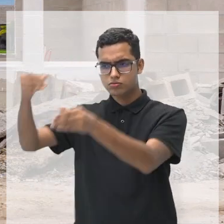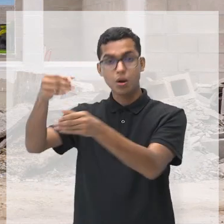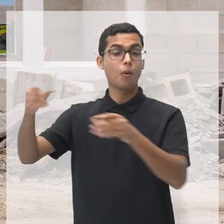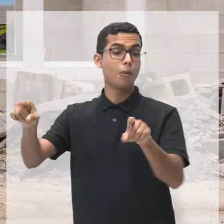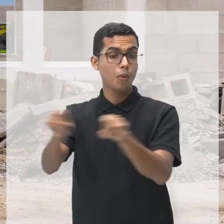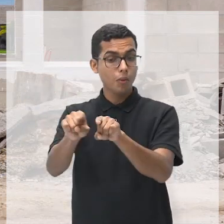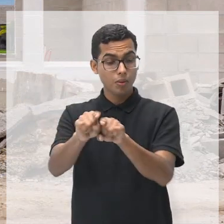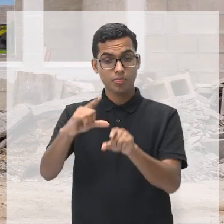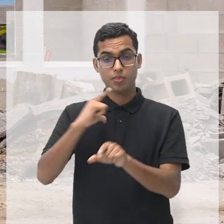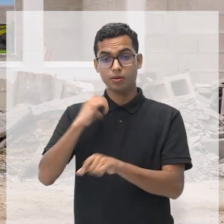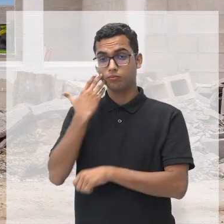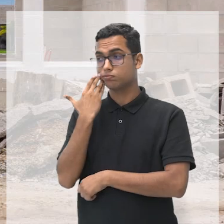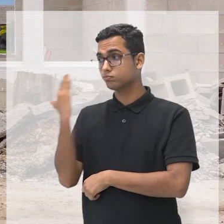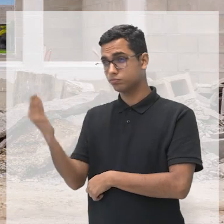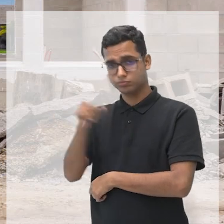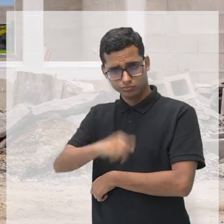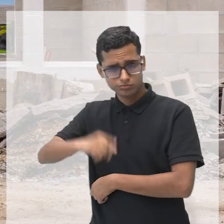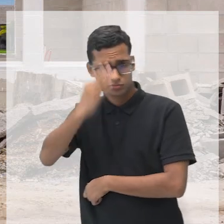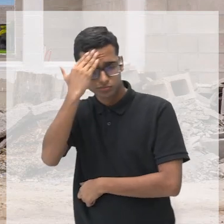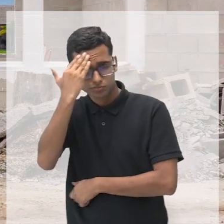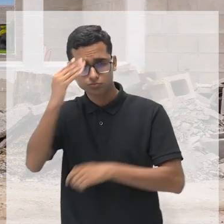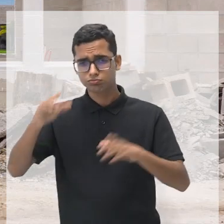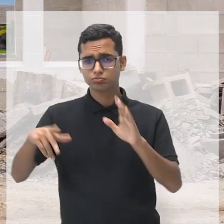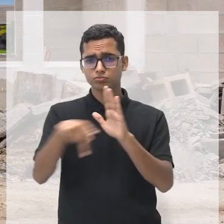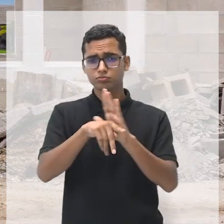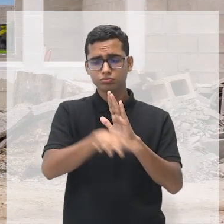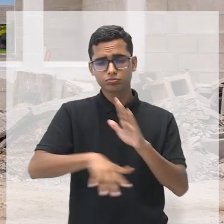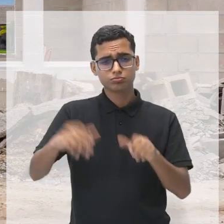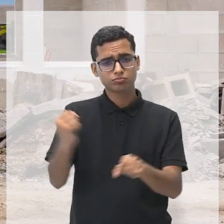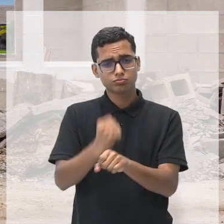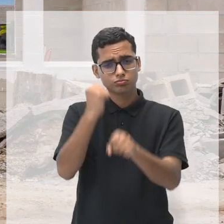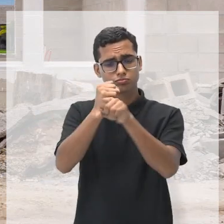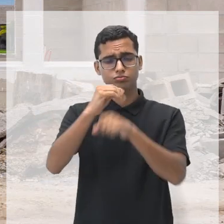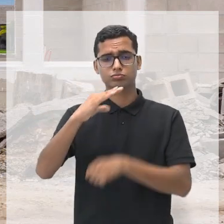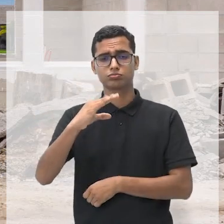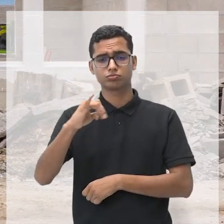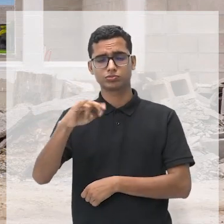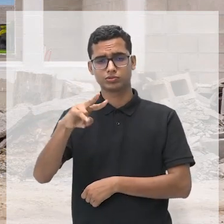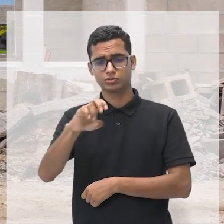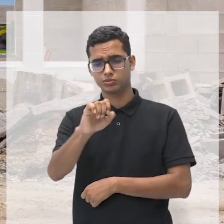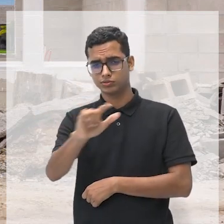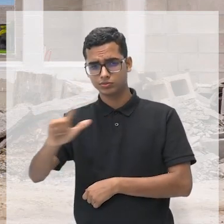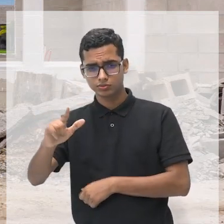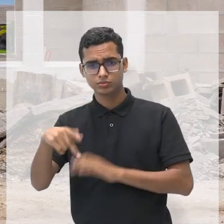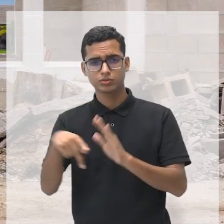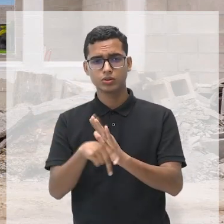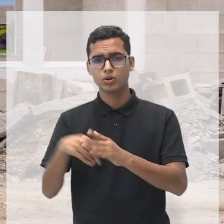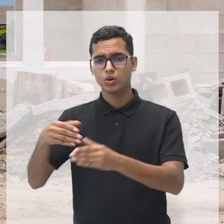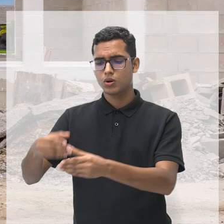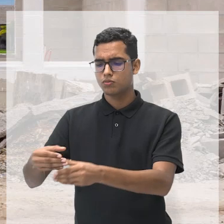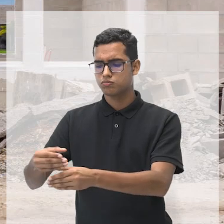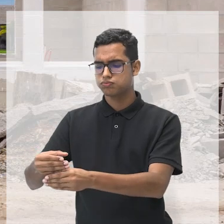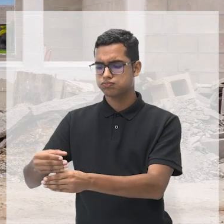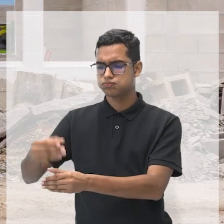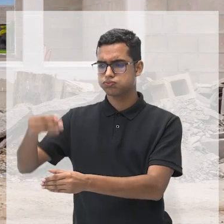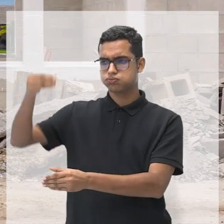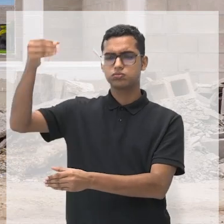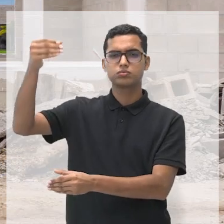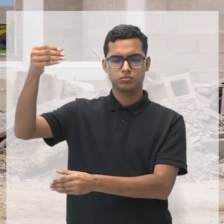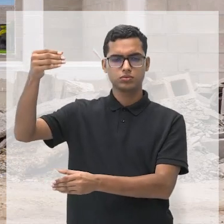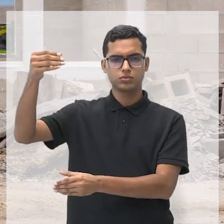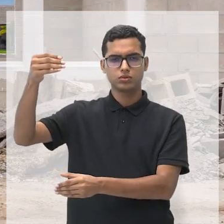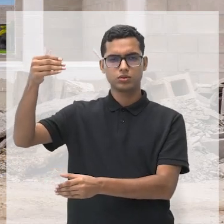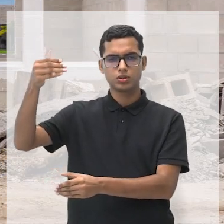vocês conhecem alguma coisa sobre construção civil, nós temos aqui as colunas que fazem parte da